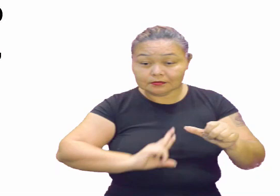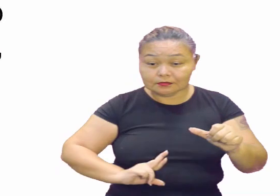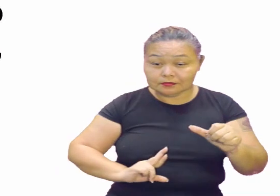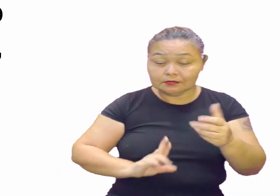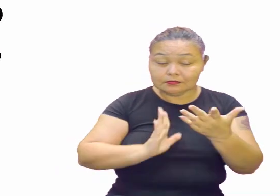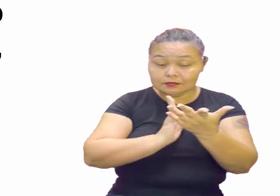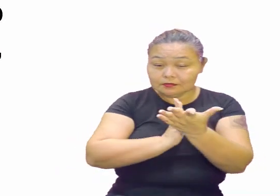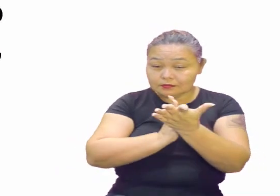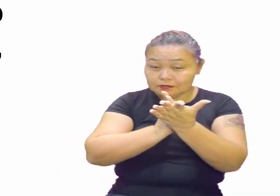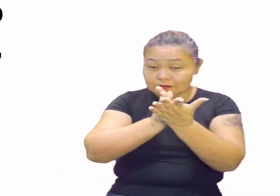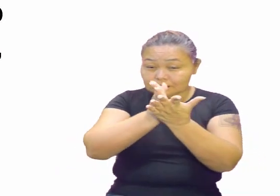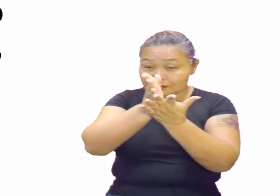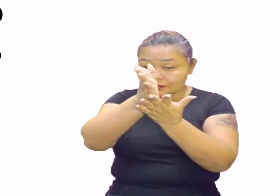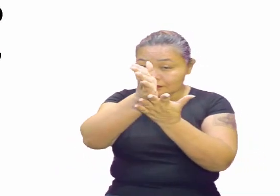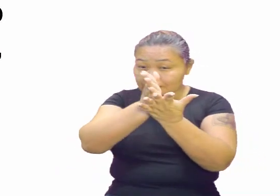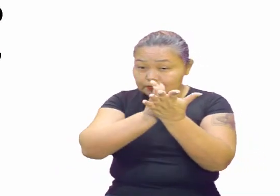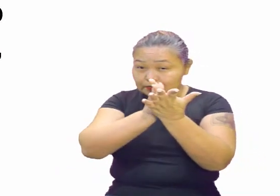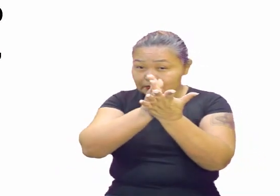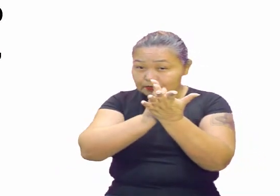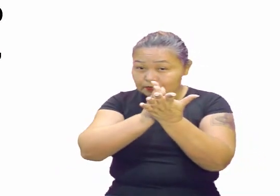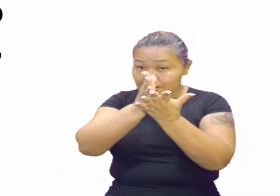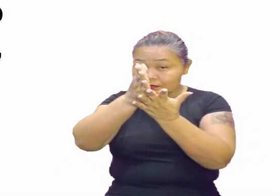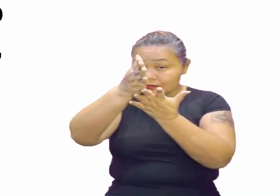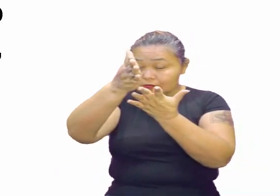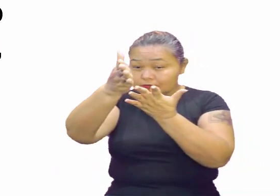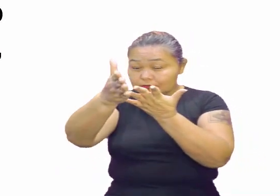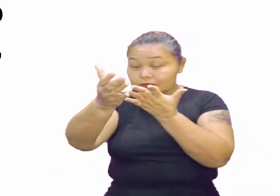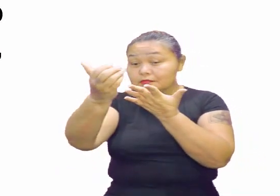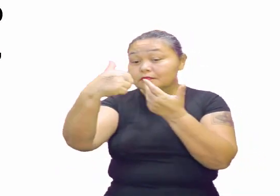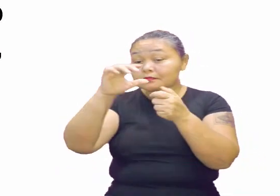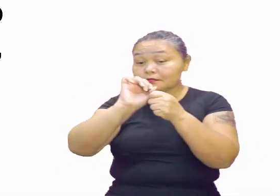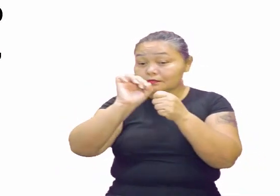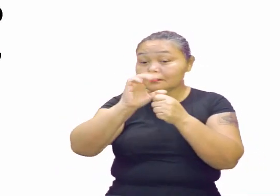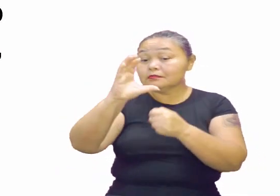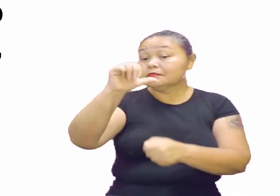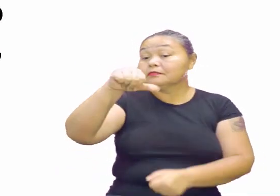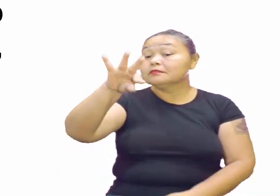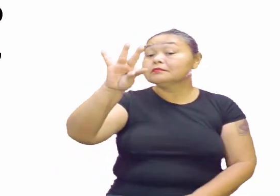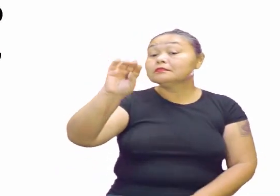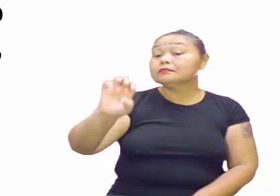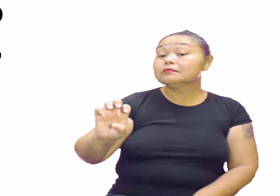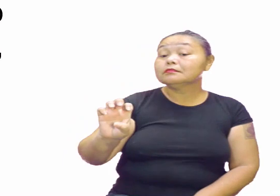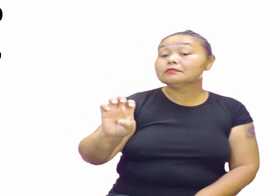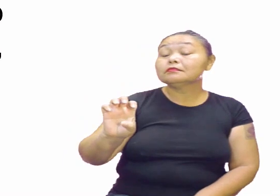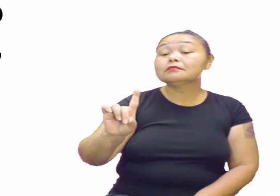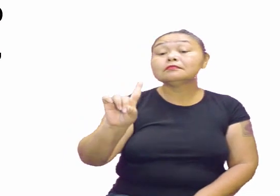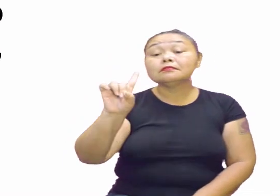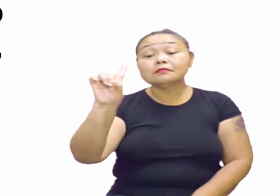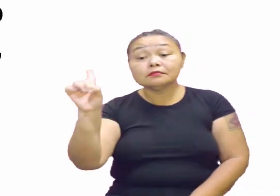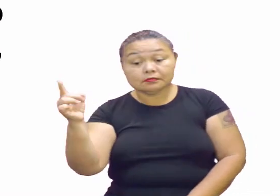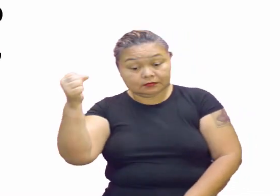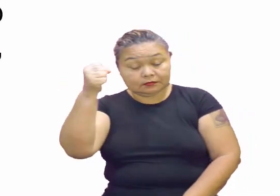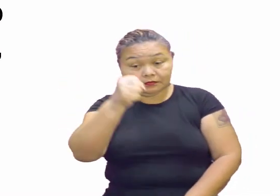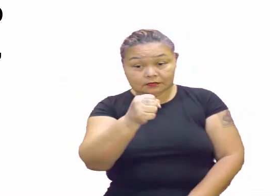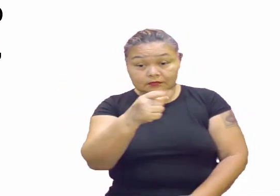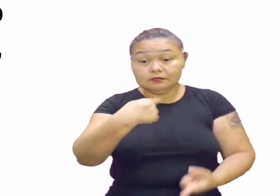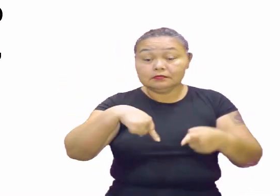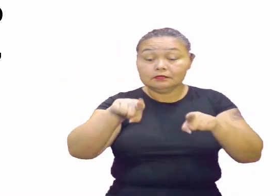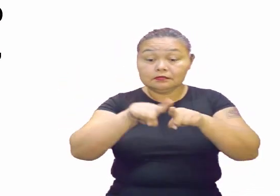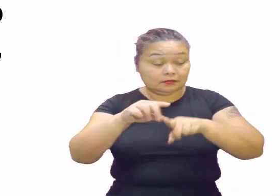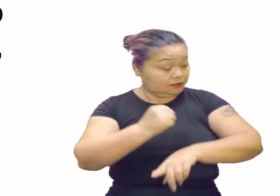O positivismo é uma linha de Augusto Kant, que vai ser implantada na